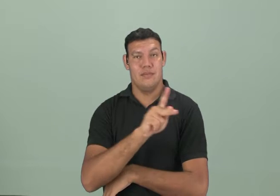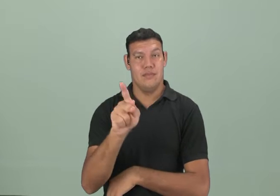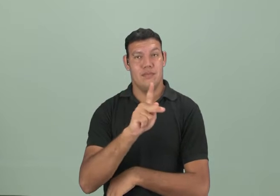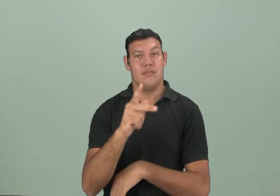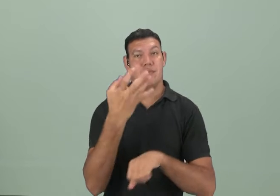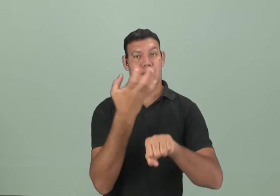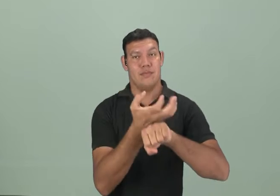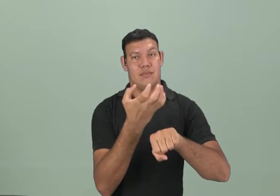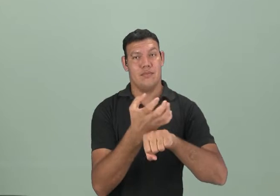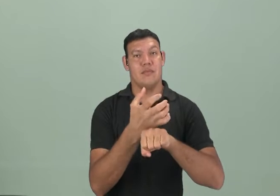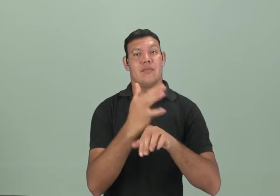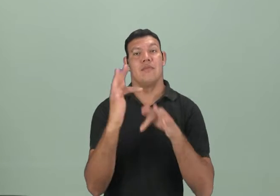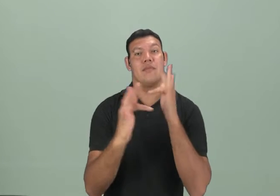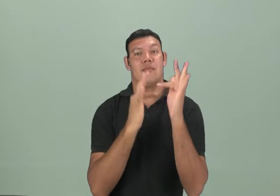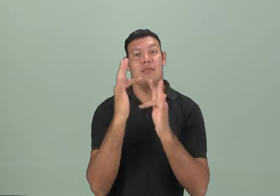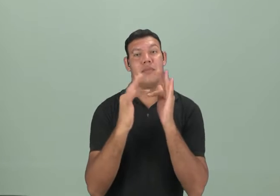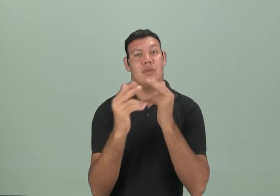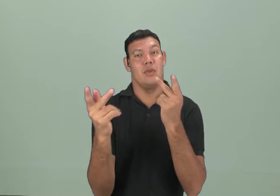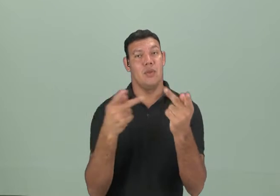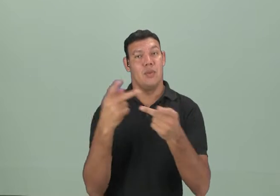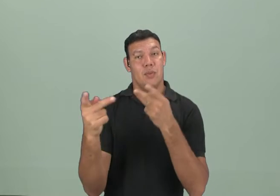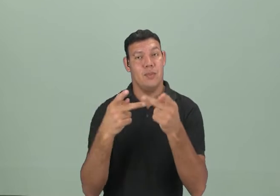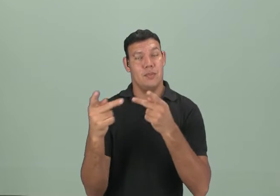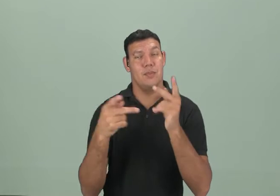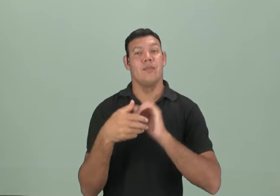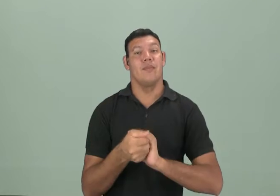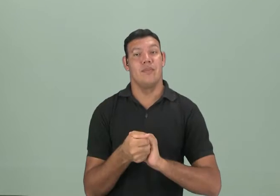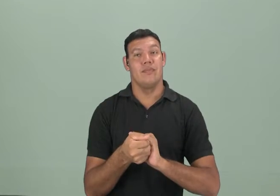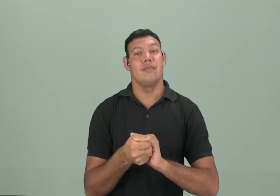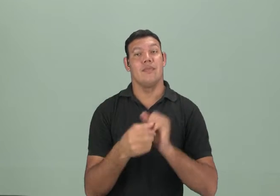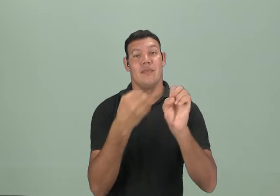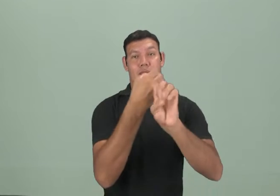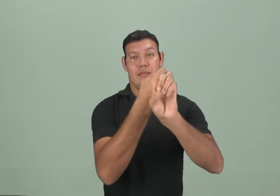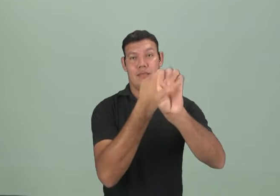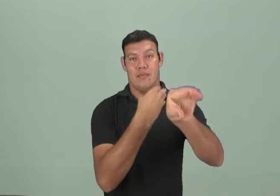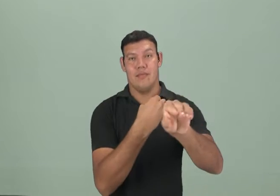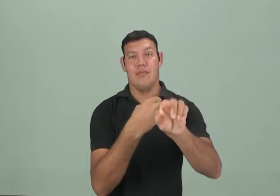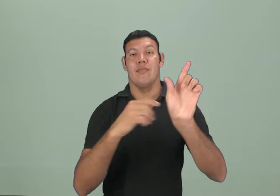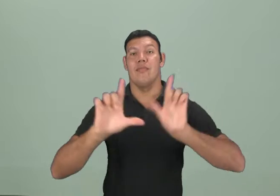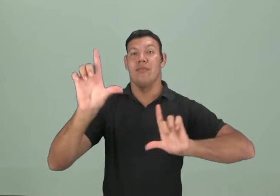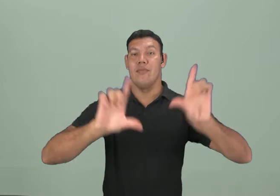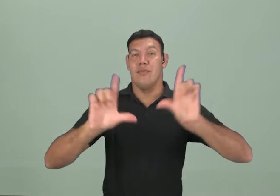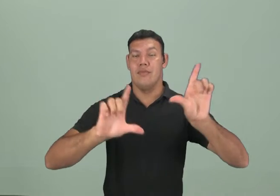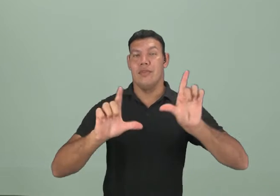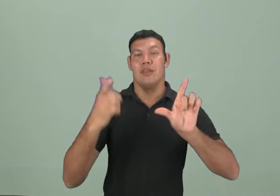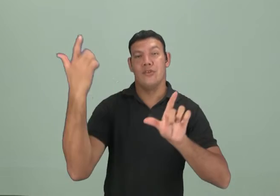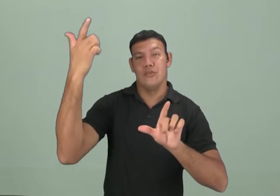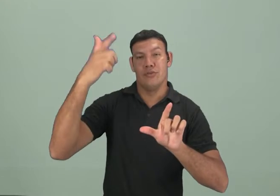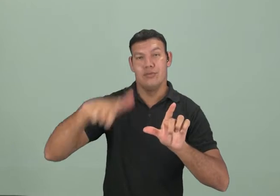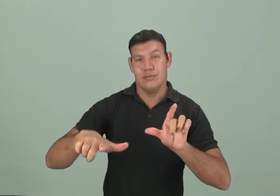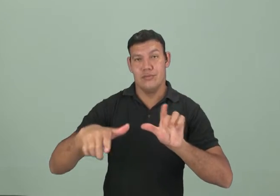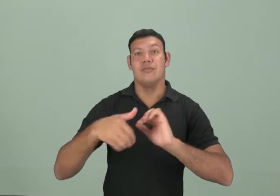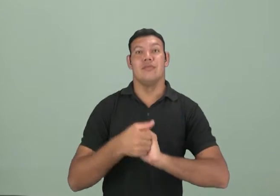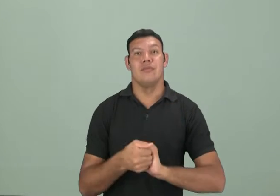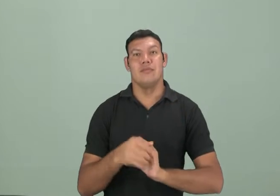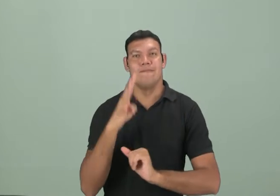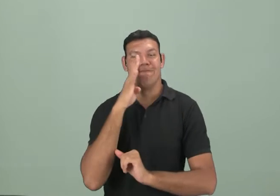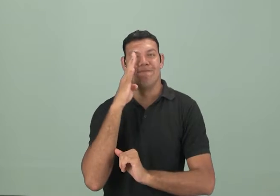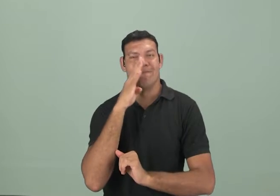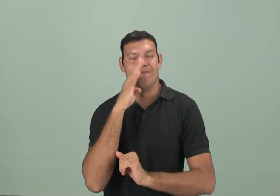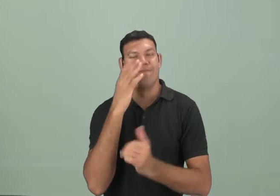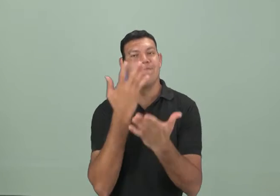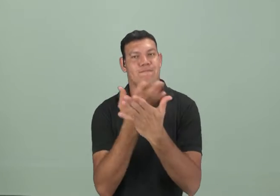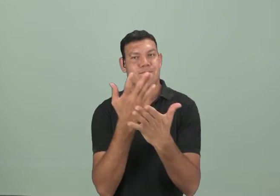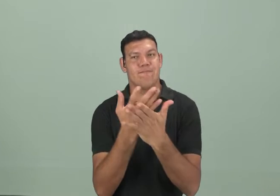num projeto em aulas da TV. Caso você queira reassistir essas aulas que passam na TV pela internet, acesse a